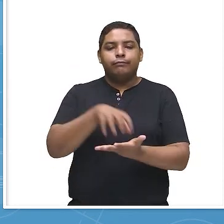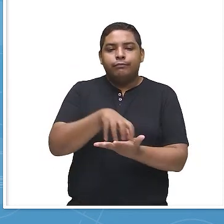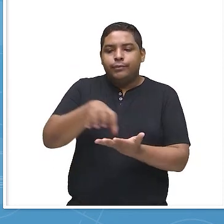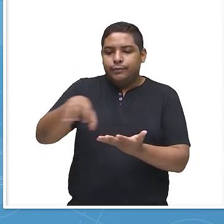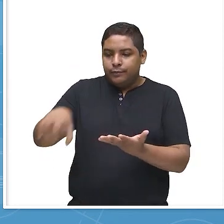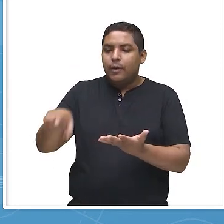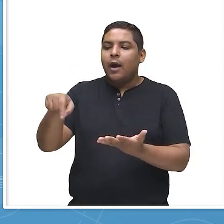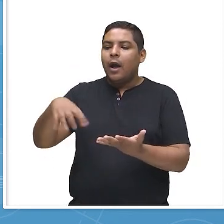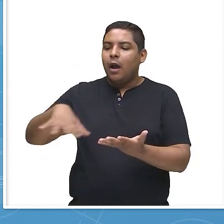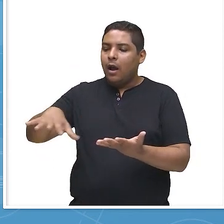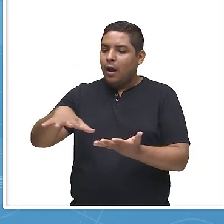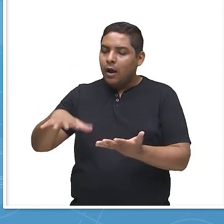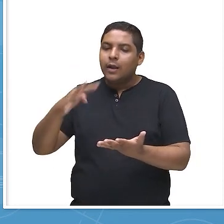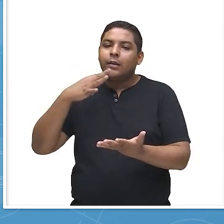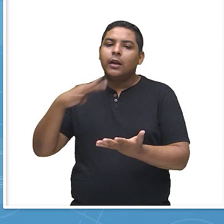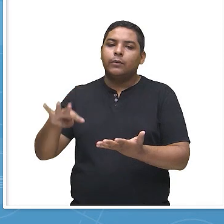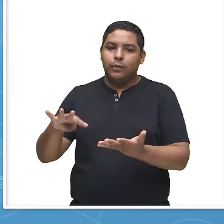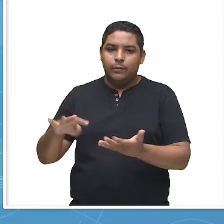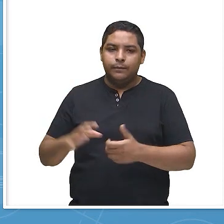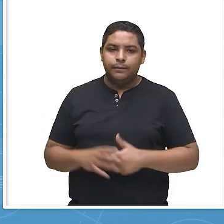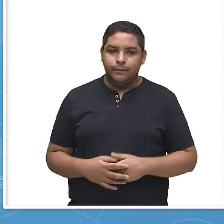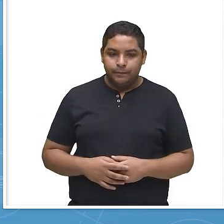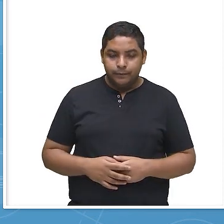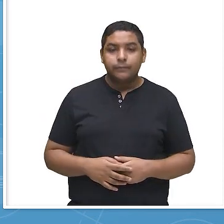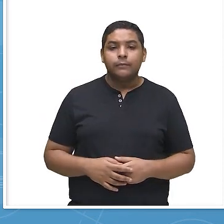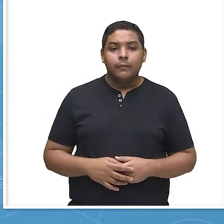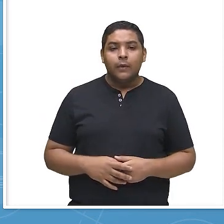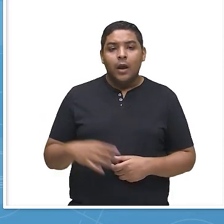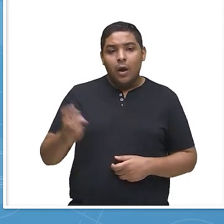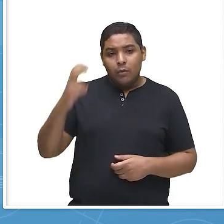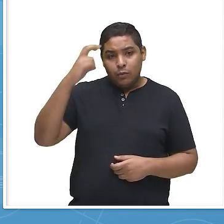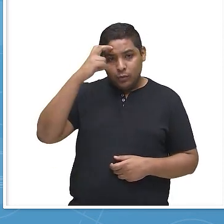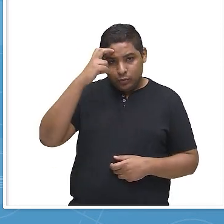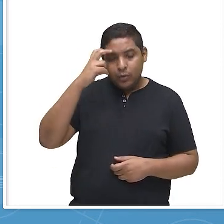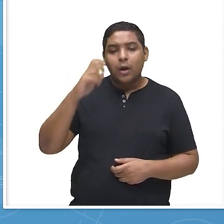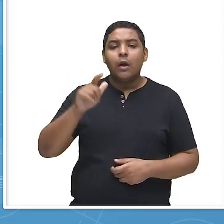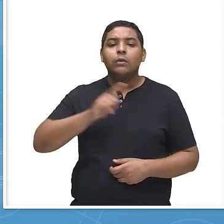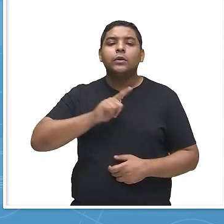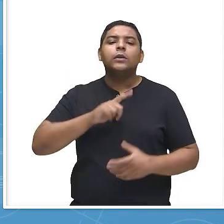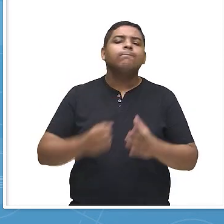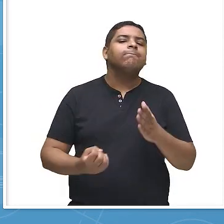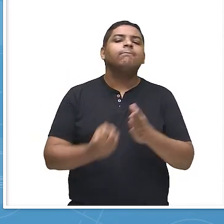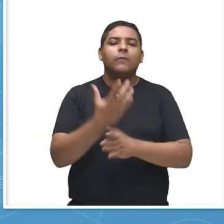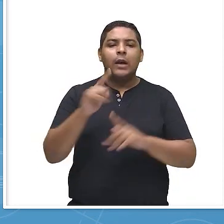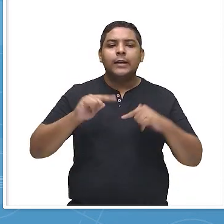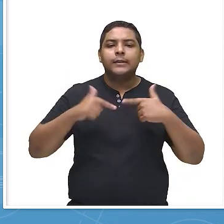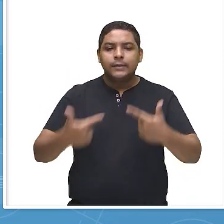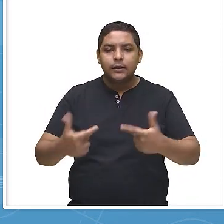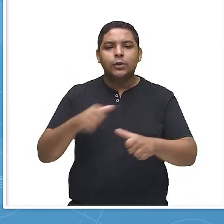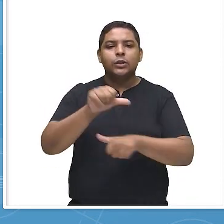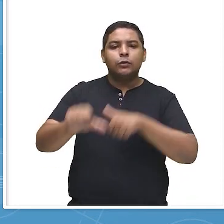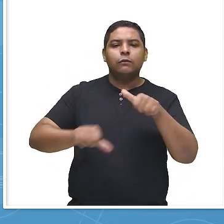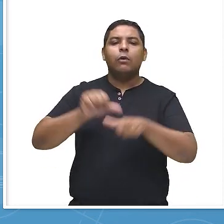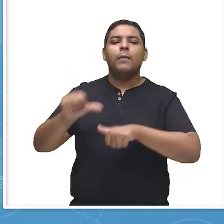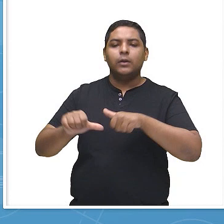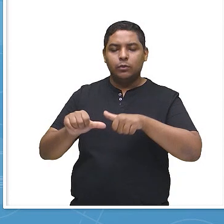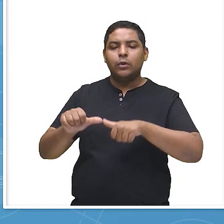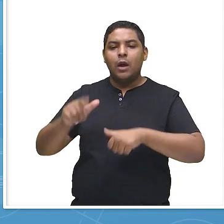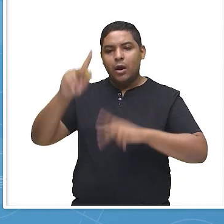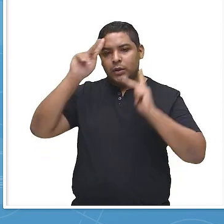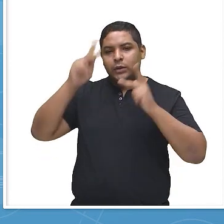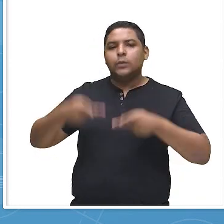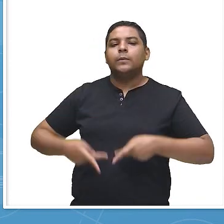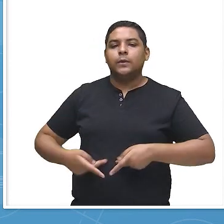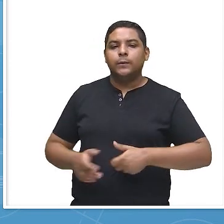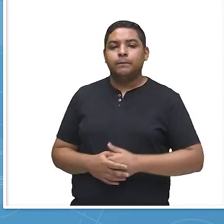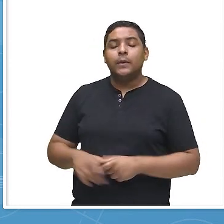natural. Na paisagem cultural, é aquela formada a partir da ação transformadora da atividade humana, e também